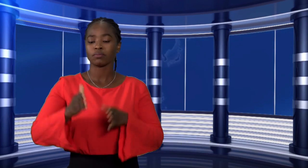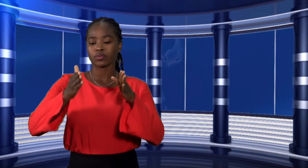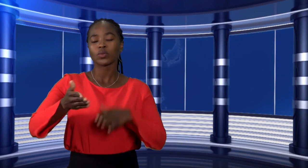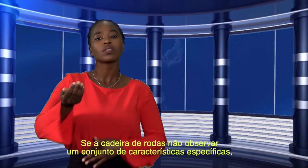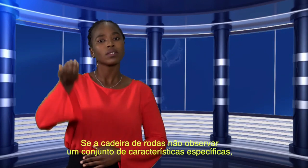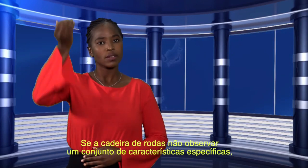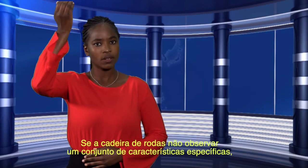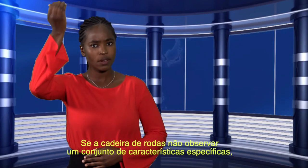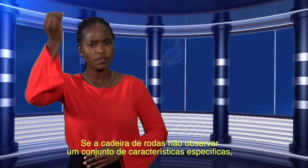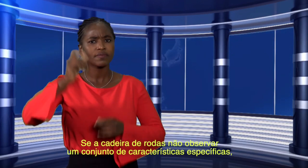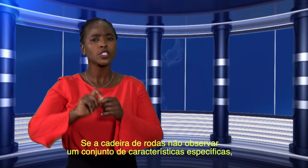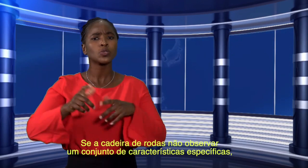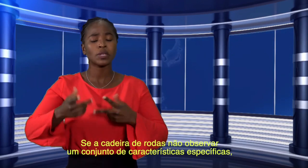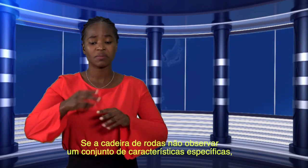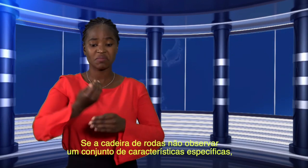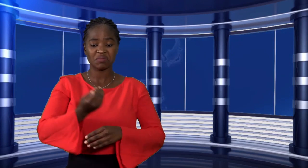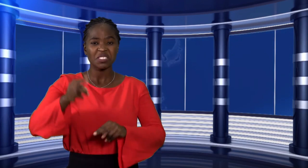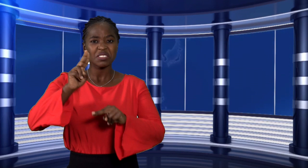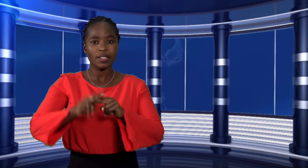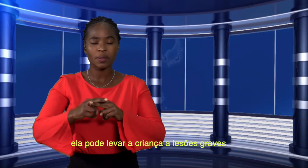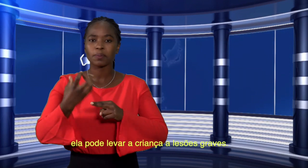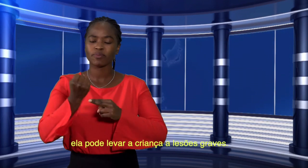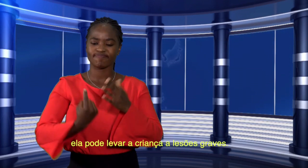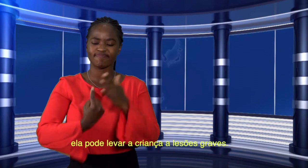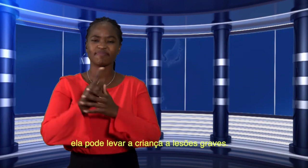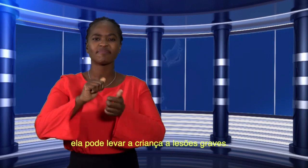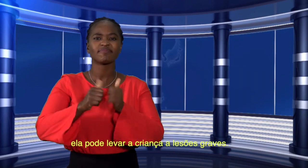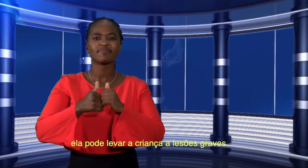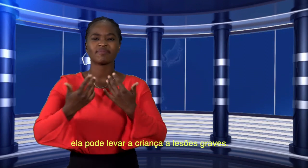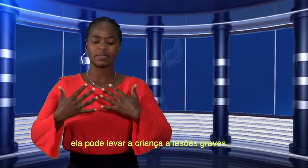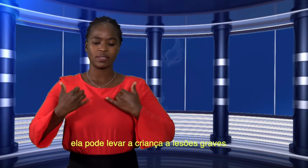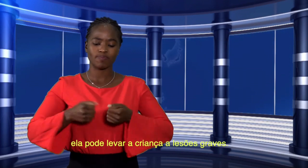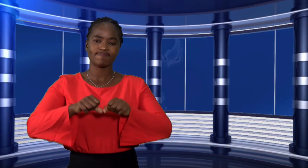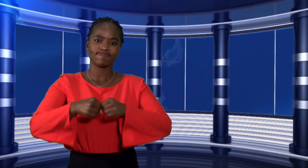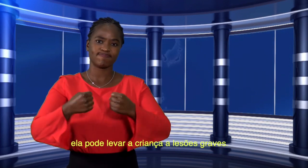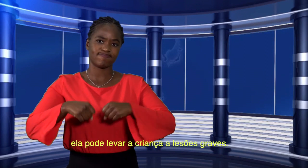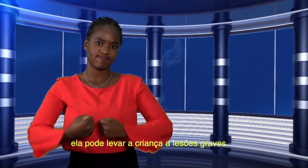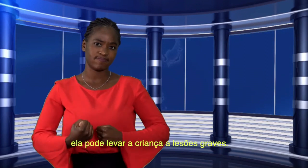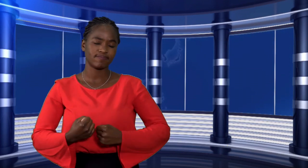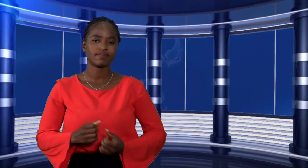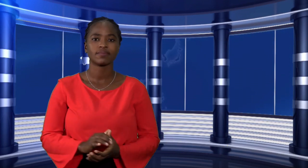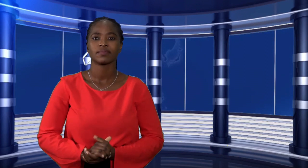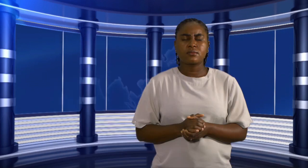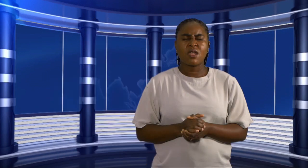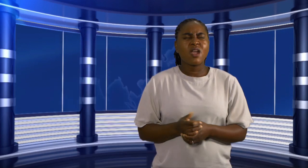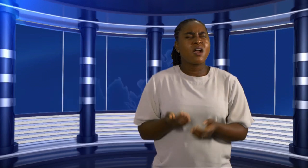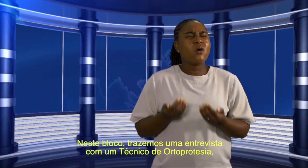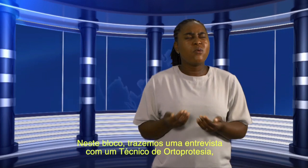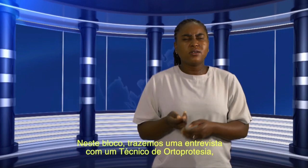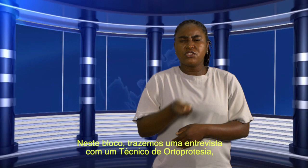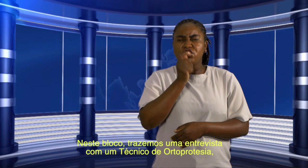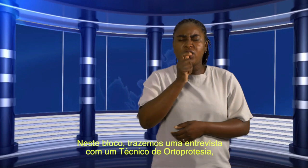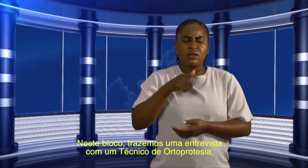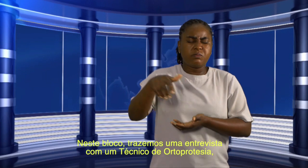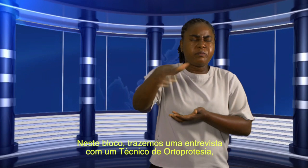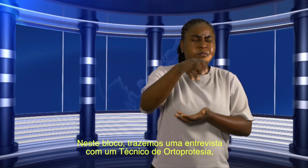um conjunto de características específicas, ela pode levar a criança a lesões graves.